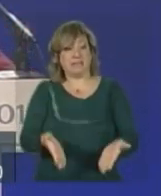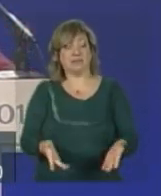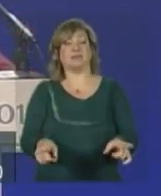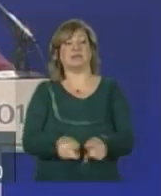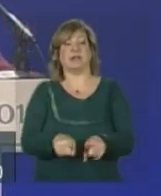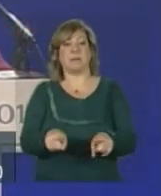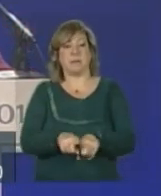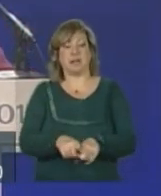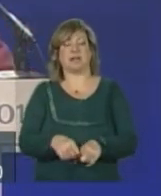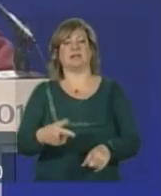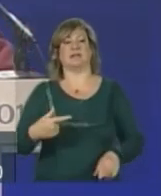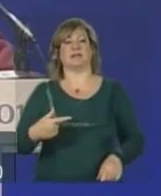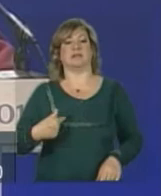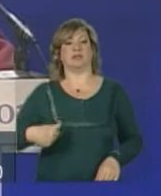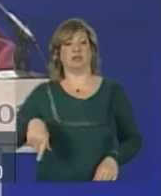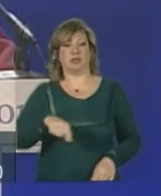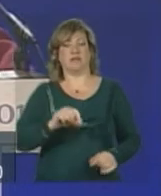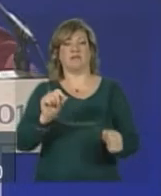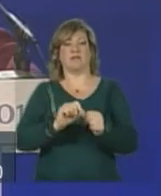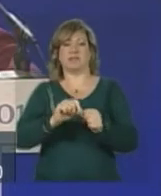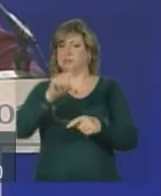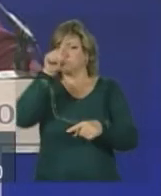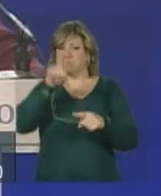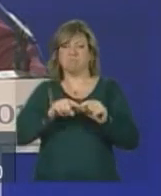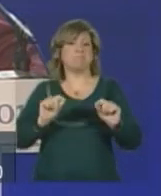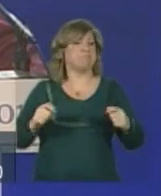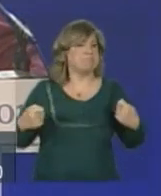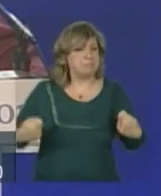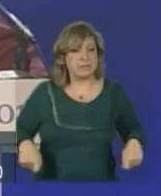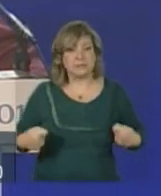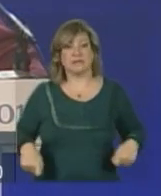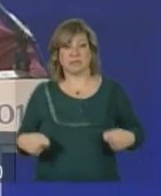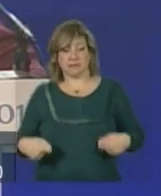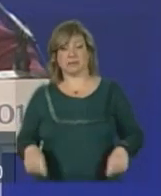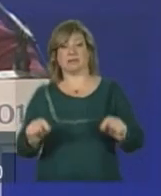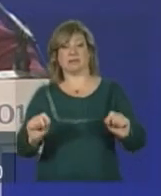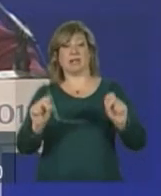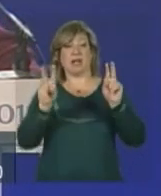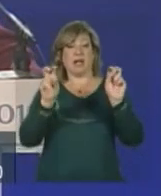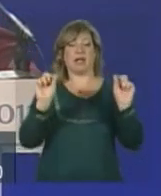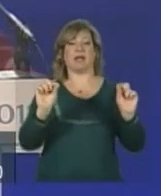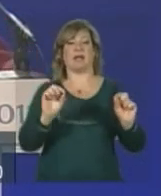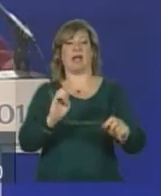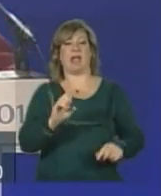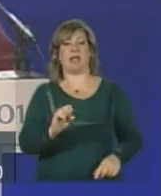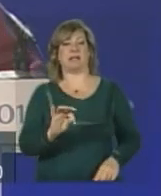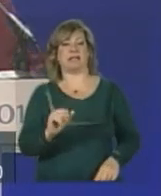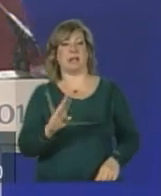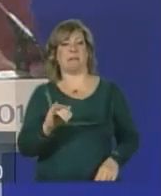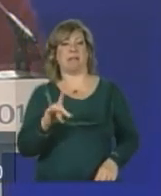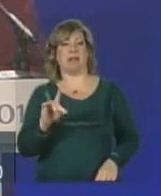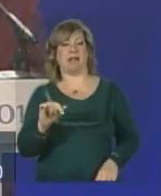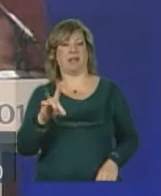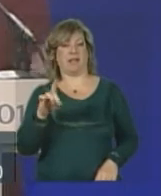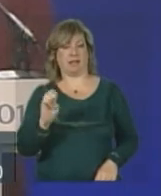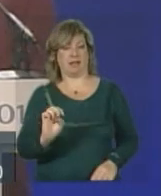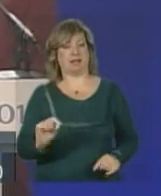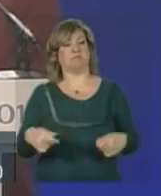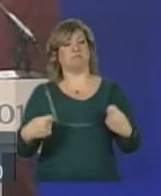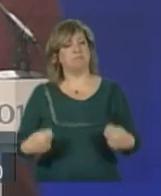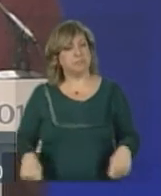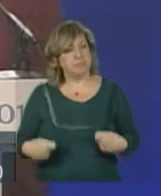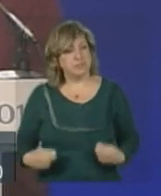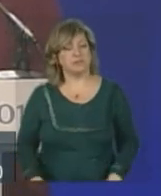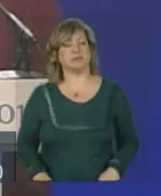também coloca como absolutamente necessário que a questão da estabilidade se dê combinada